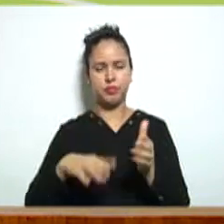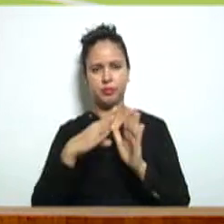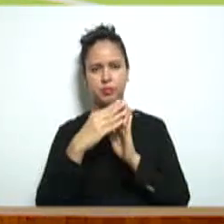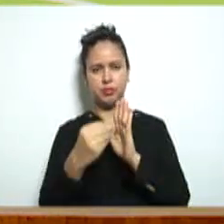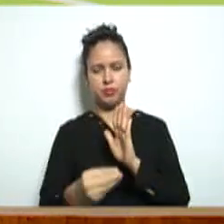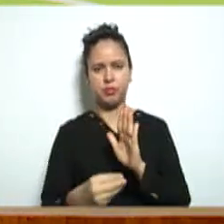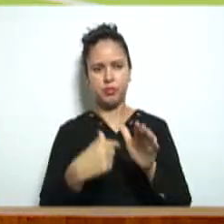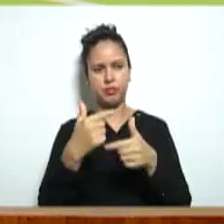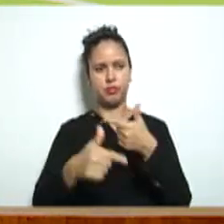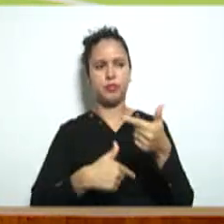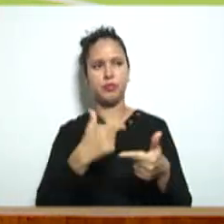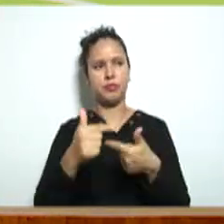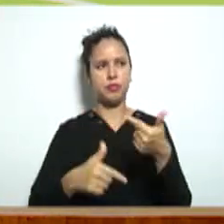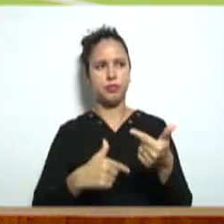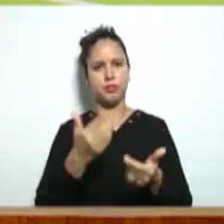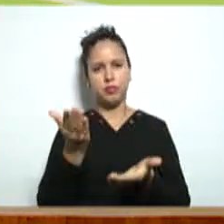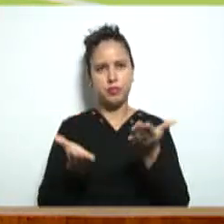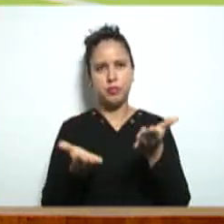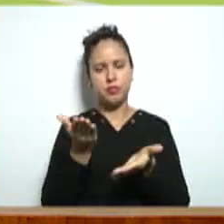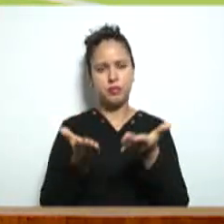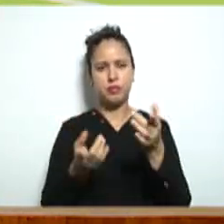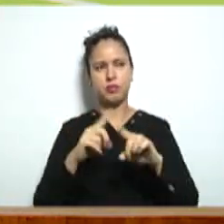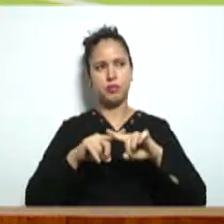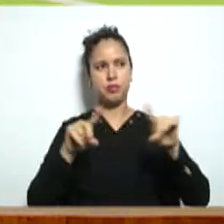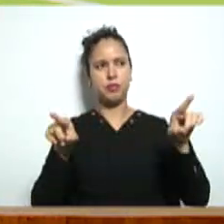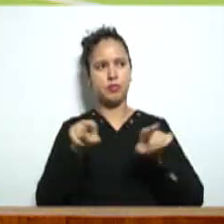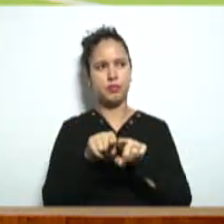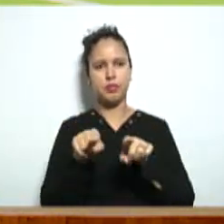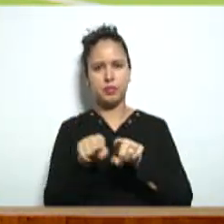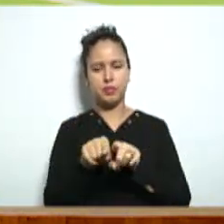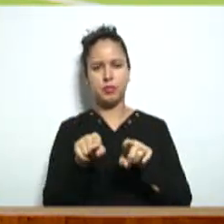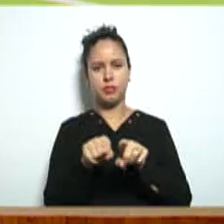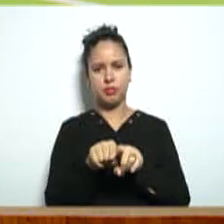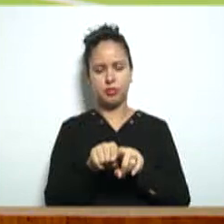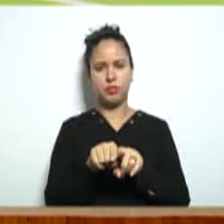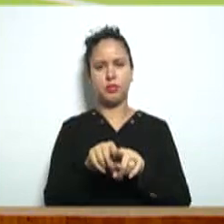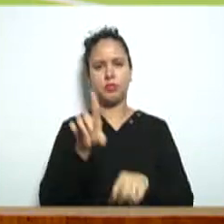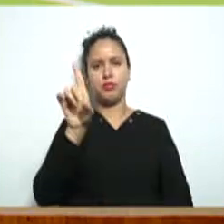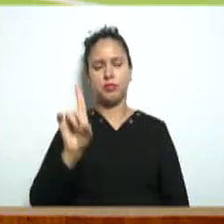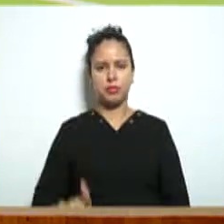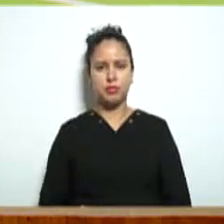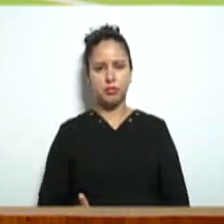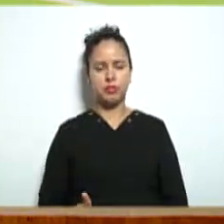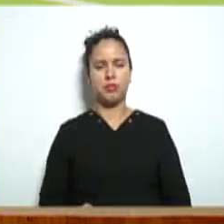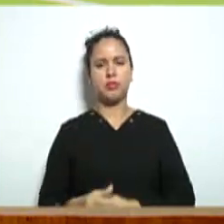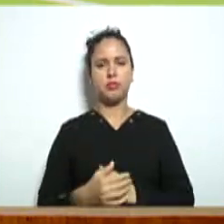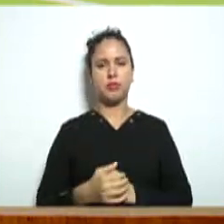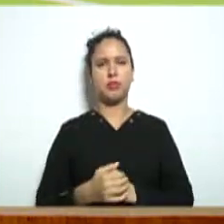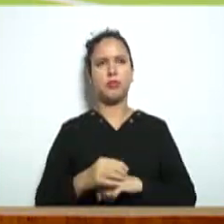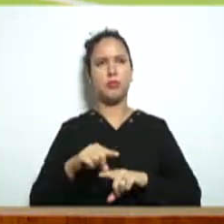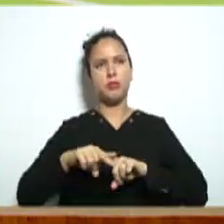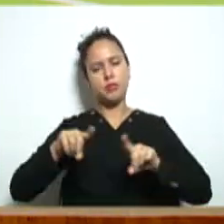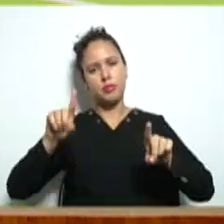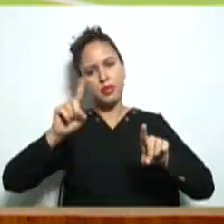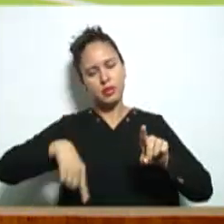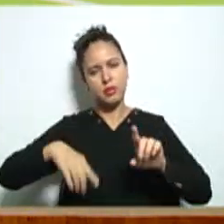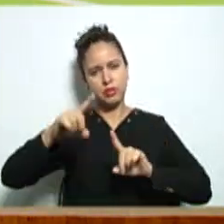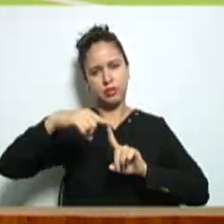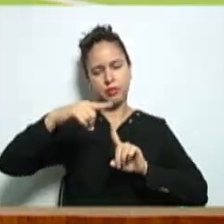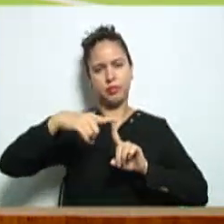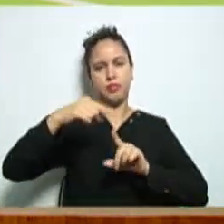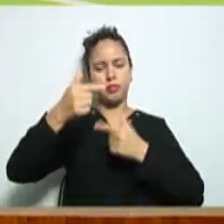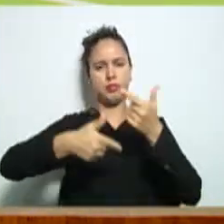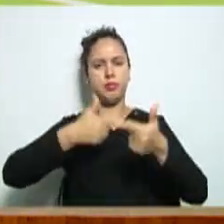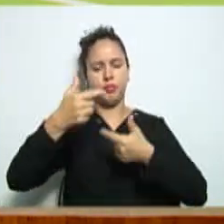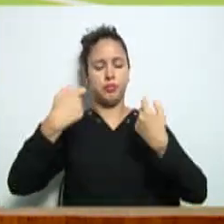trabalho mais flexíveis, mas que também não garantem direitos àqueles que trabalham. Mas é um tipo de trabalho que existe e a gente